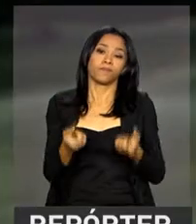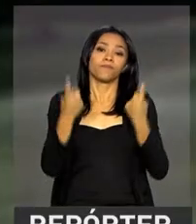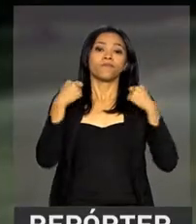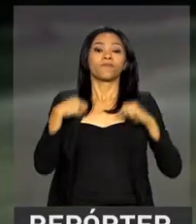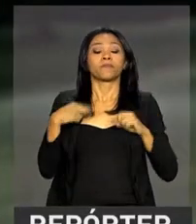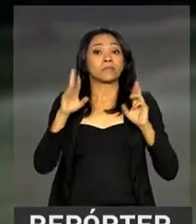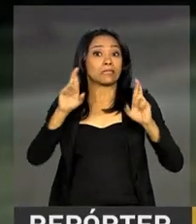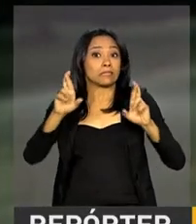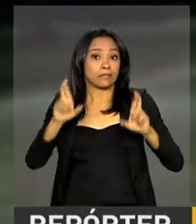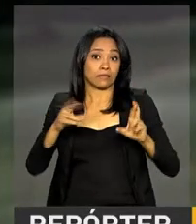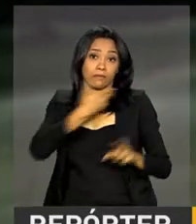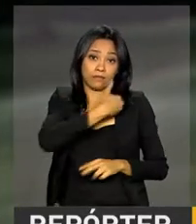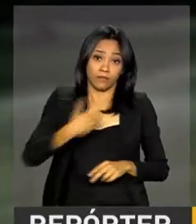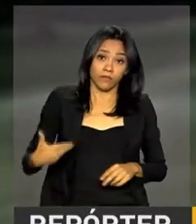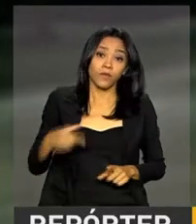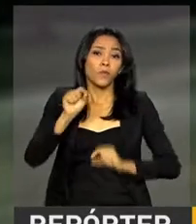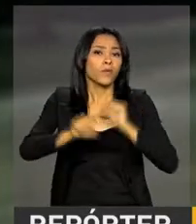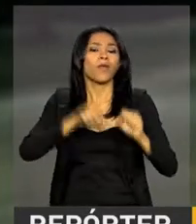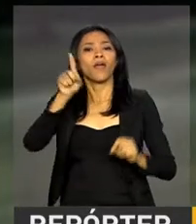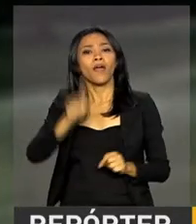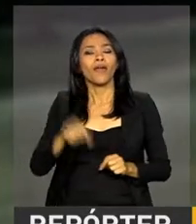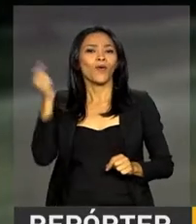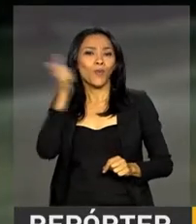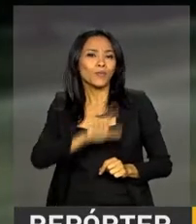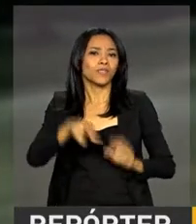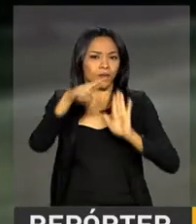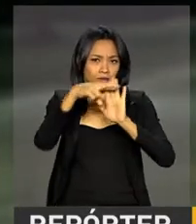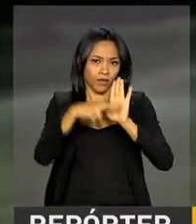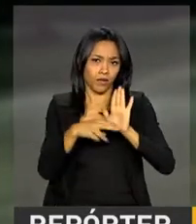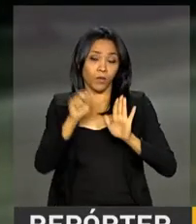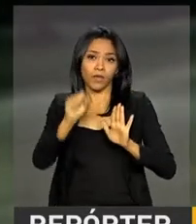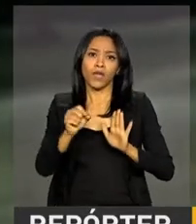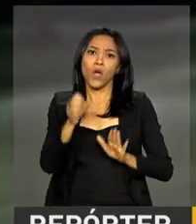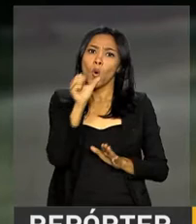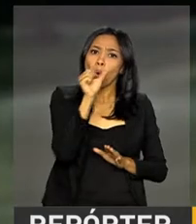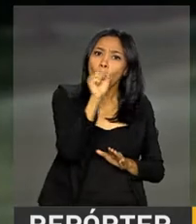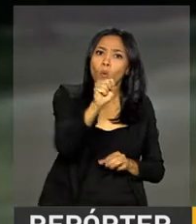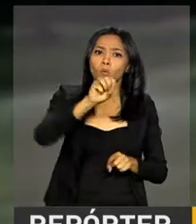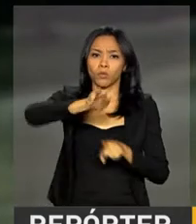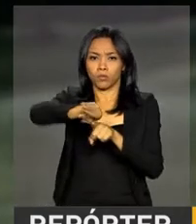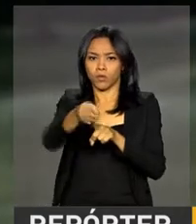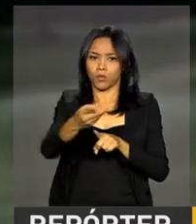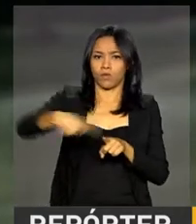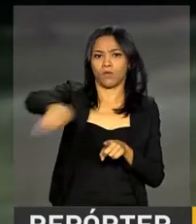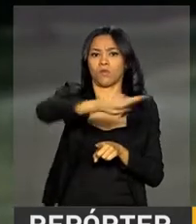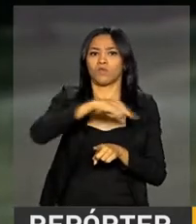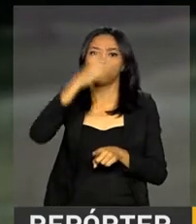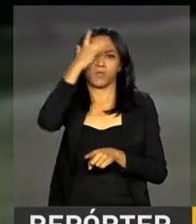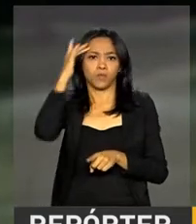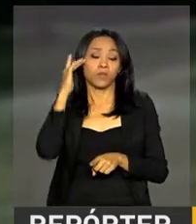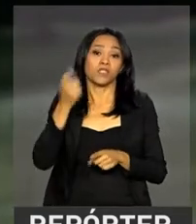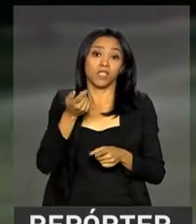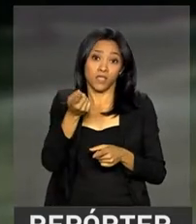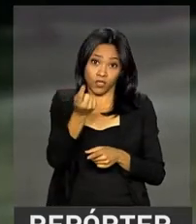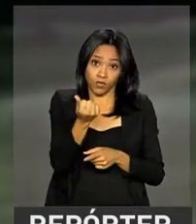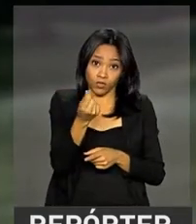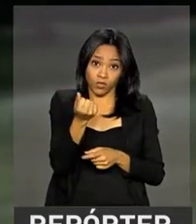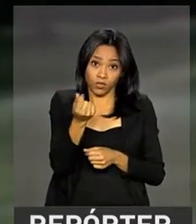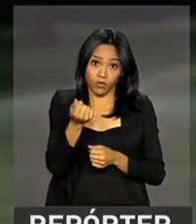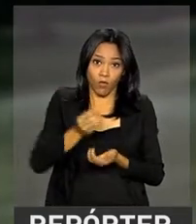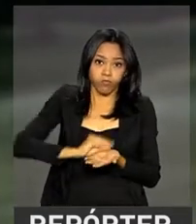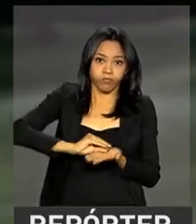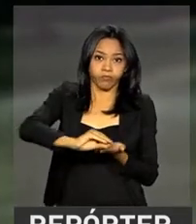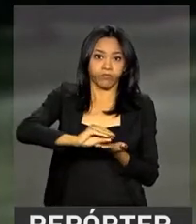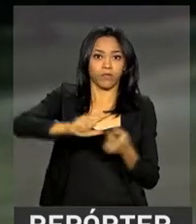expectativa do governo é alcançar com a medida cerca de 8 milhões de pessoas e injetar na economia brasileira